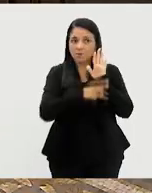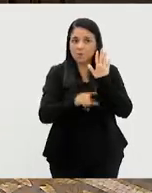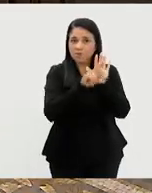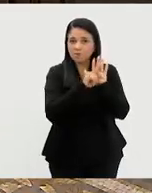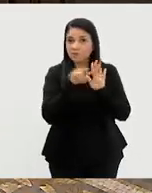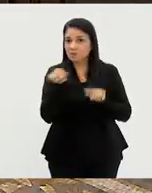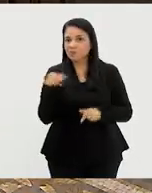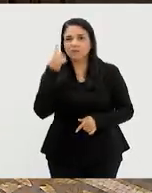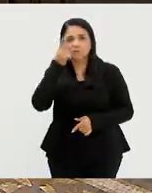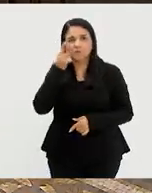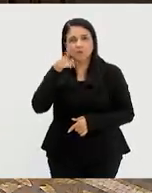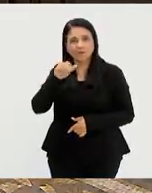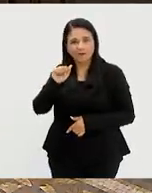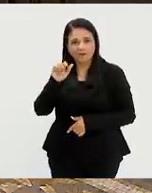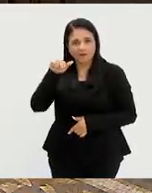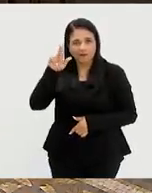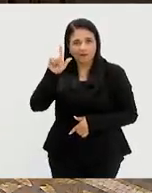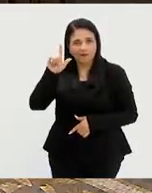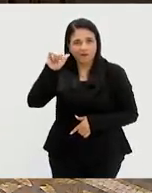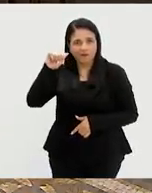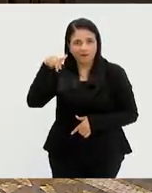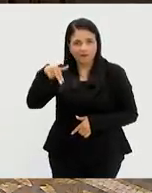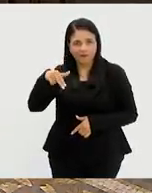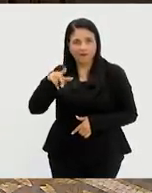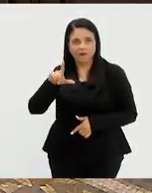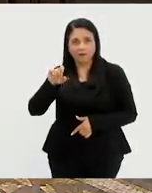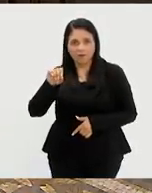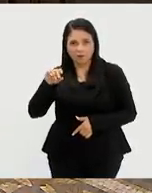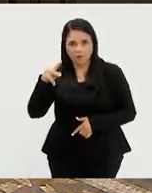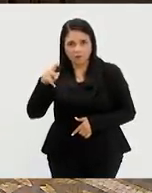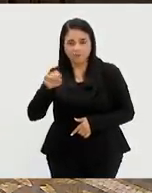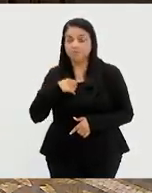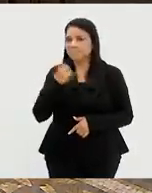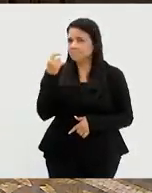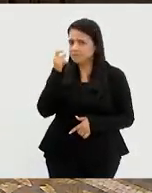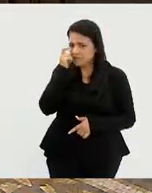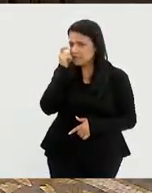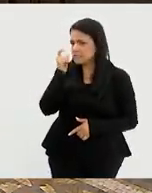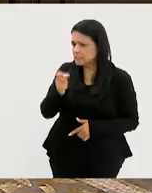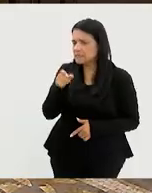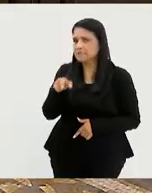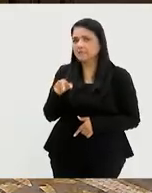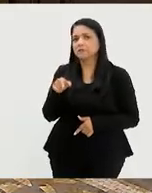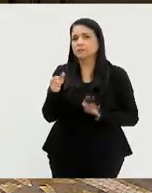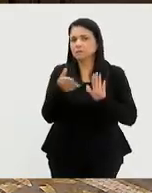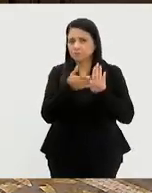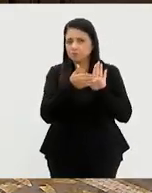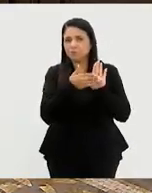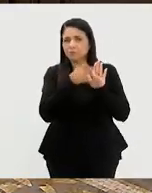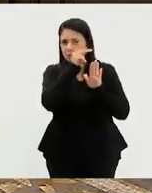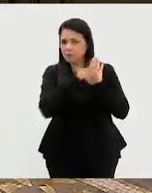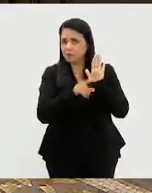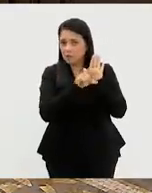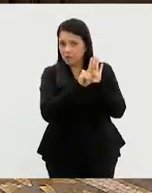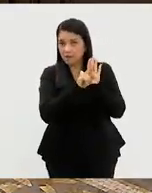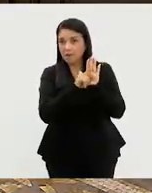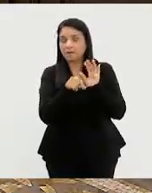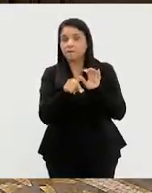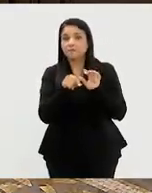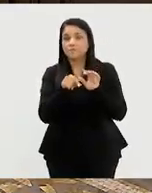al Lopes muito interessante porque ele quer